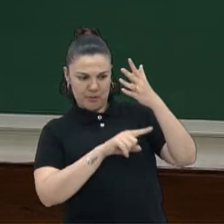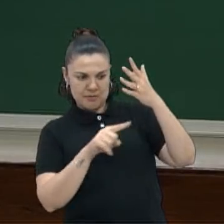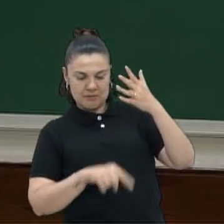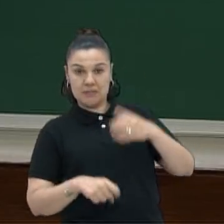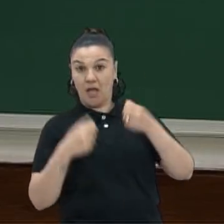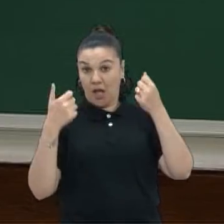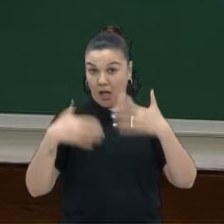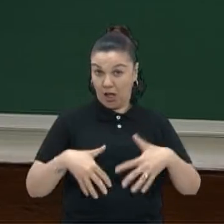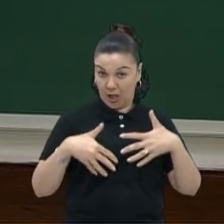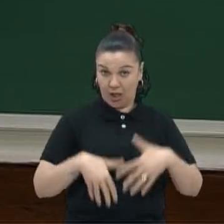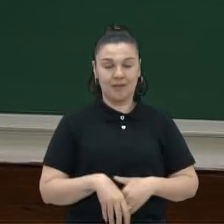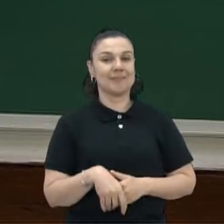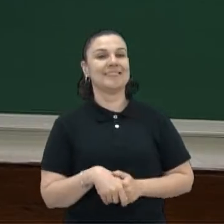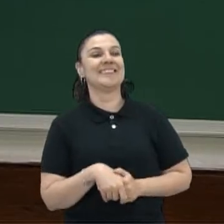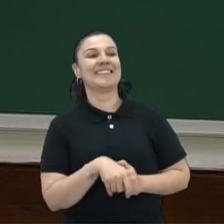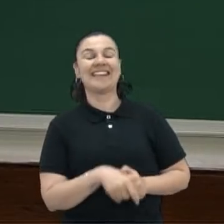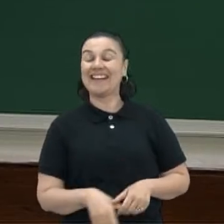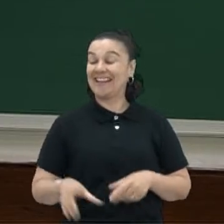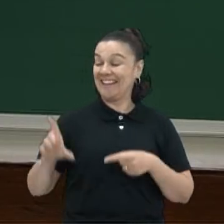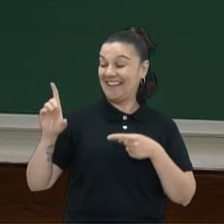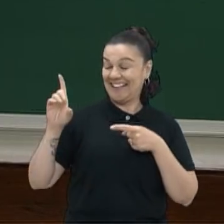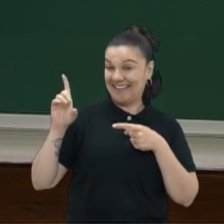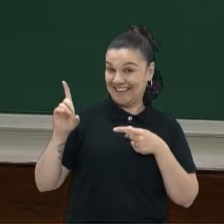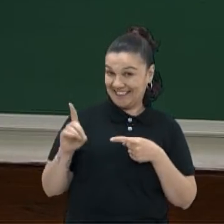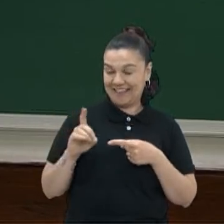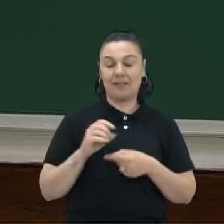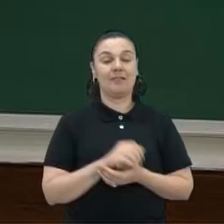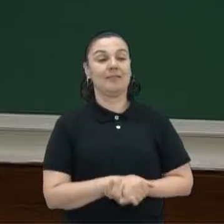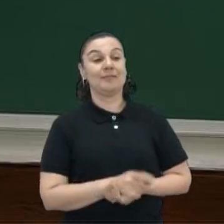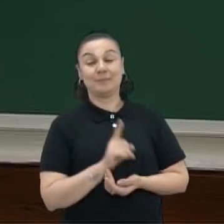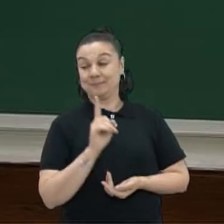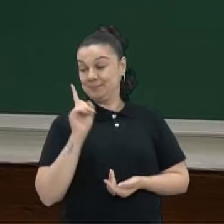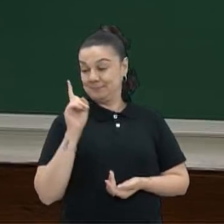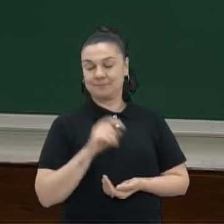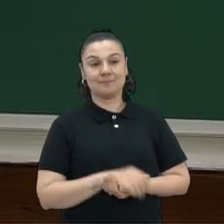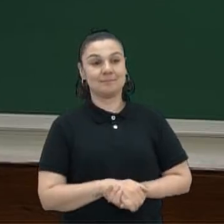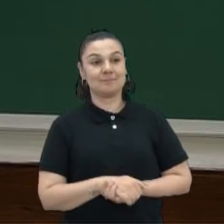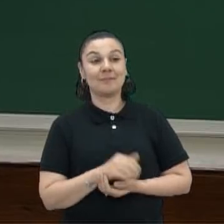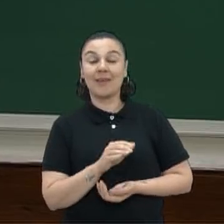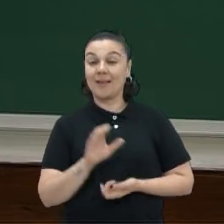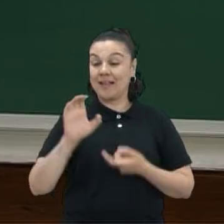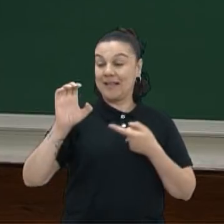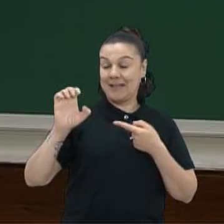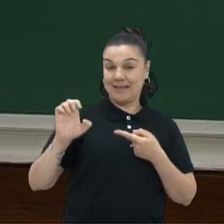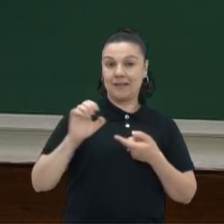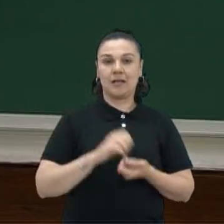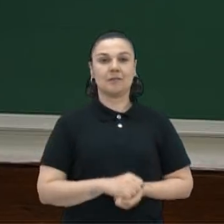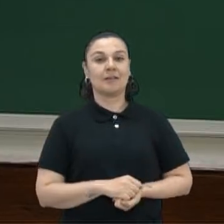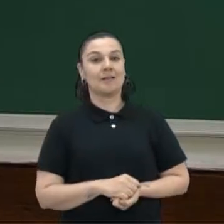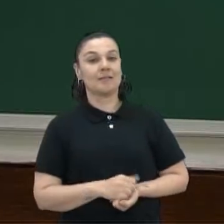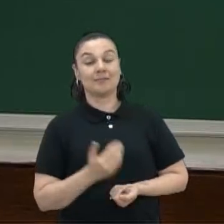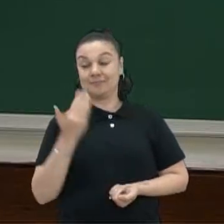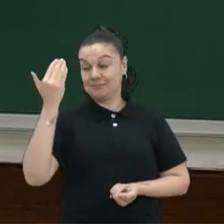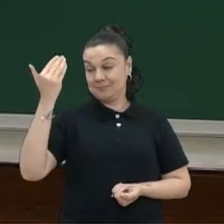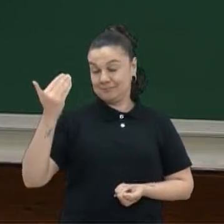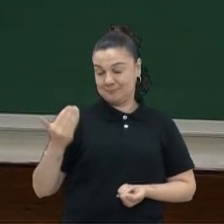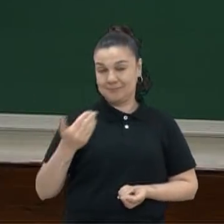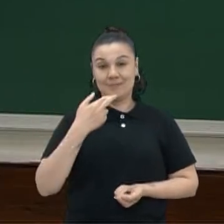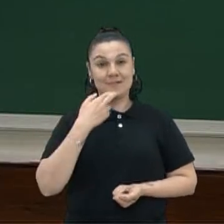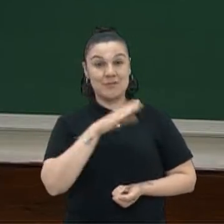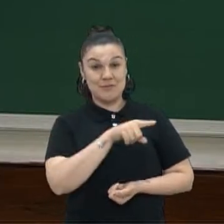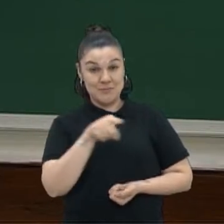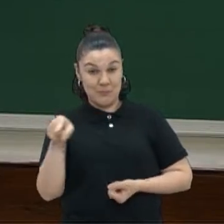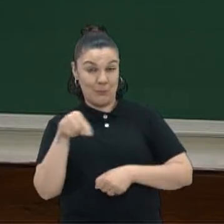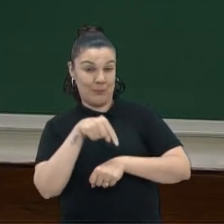letra Z de exercício? Letra D, erosão marinha e letra E, erosão glacial. Agora vai